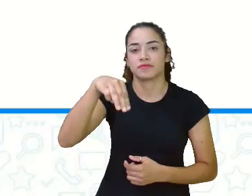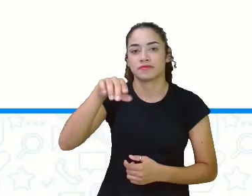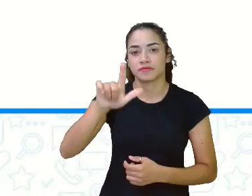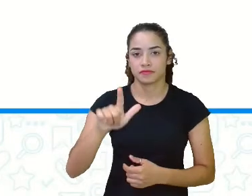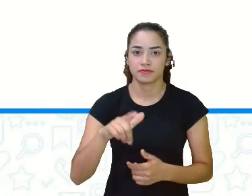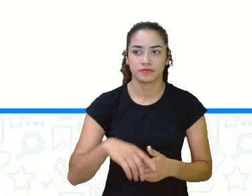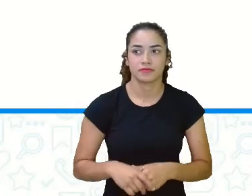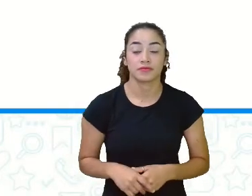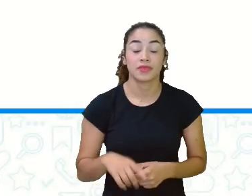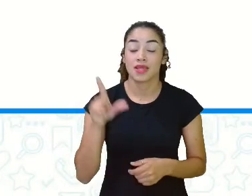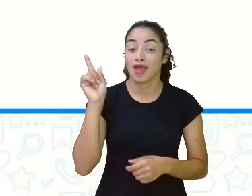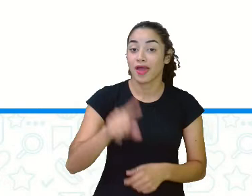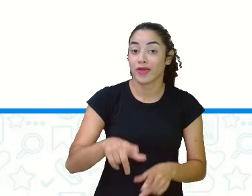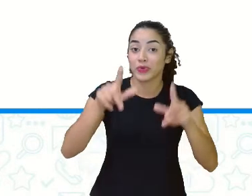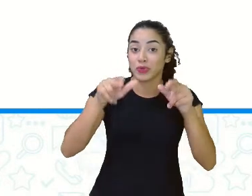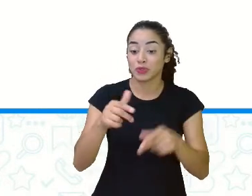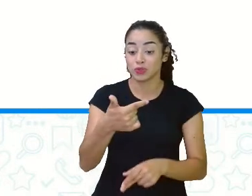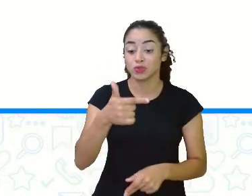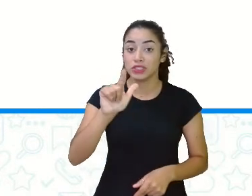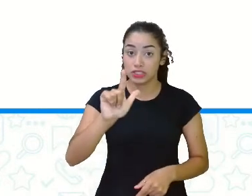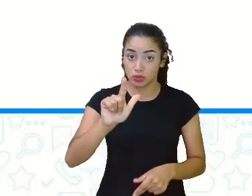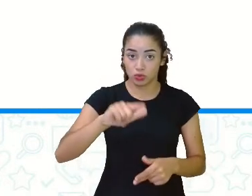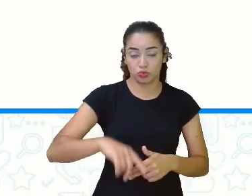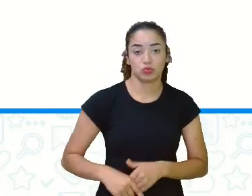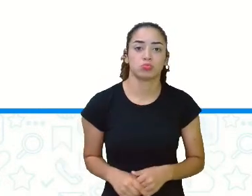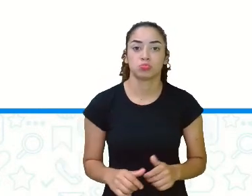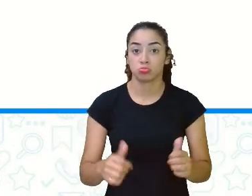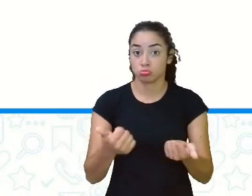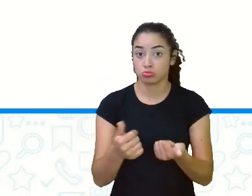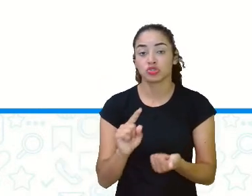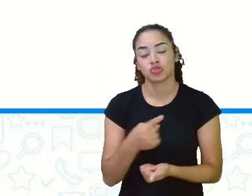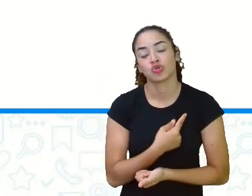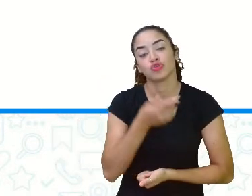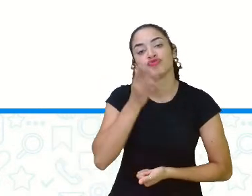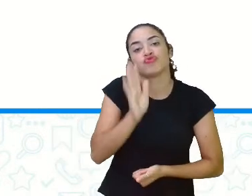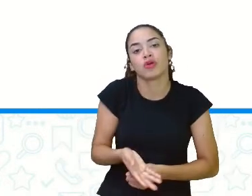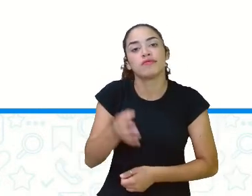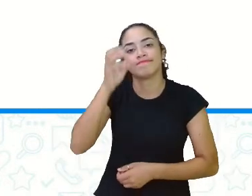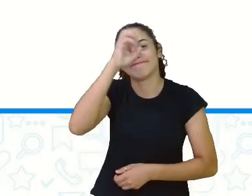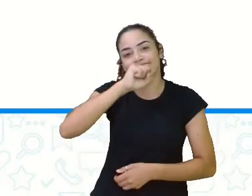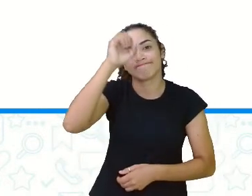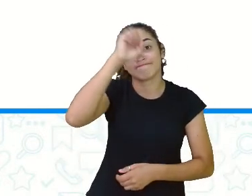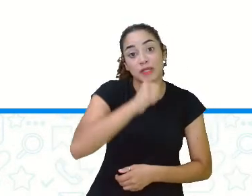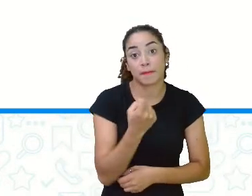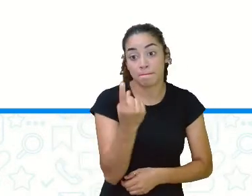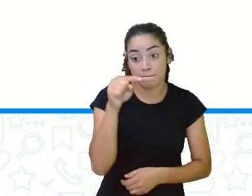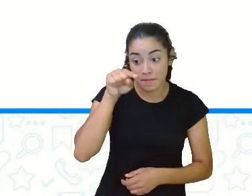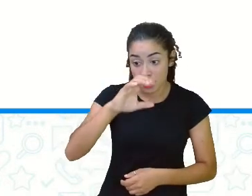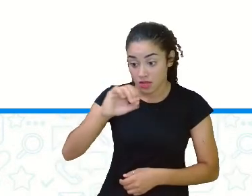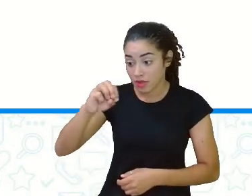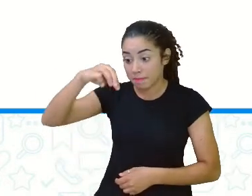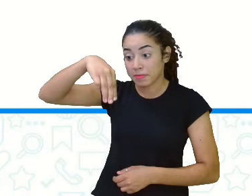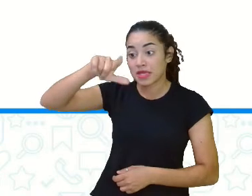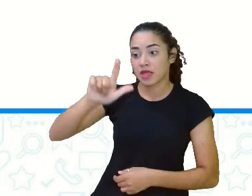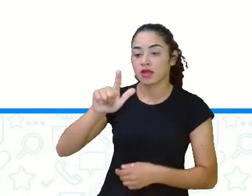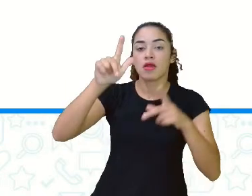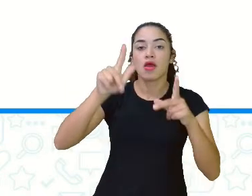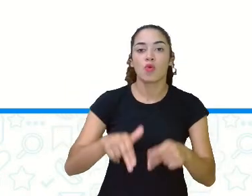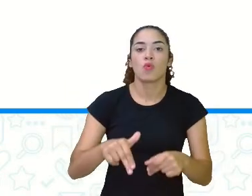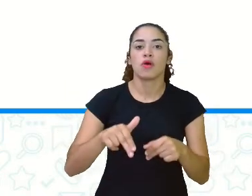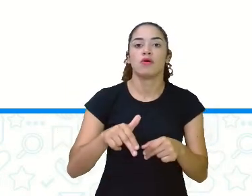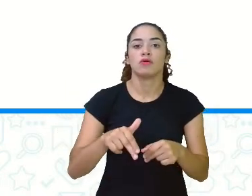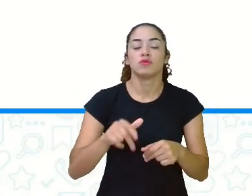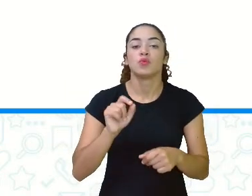que 2 litros, tá certo? Que a gente já aprendeu aqui, que 1.000 ml é o mesmo que o litro, então